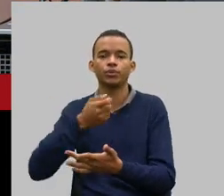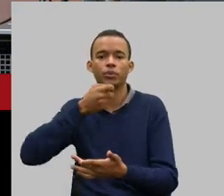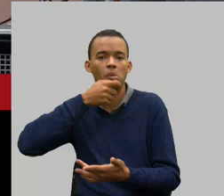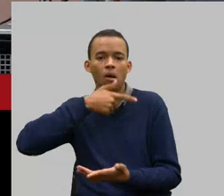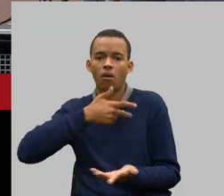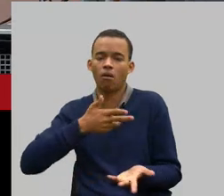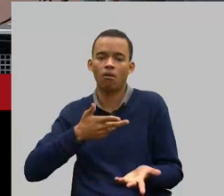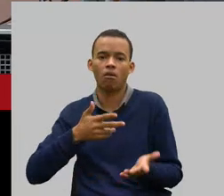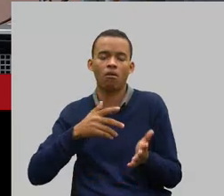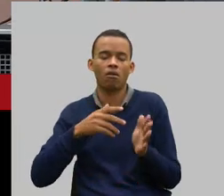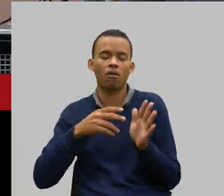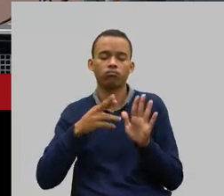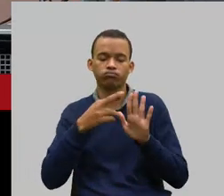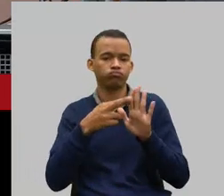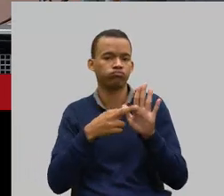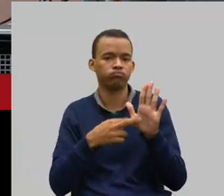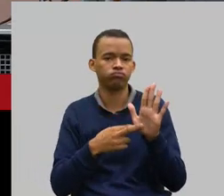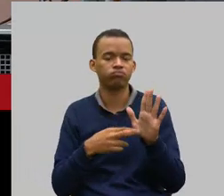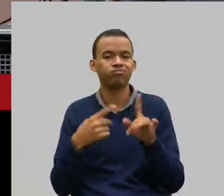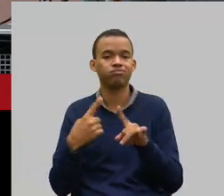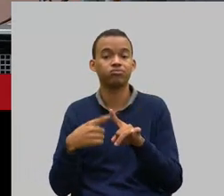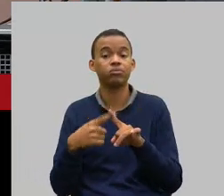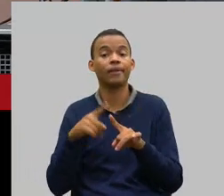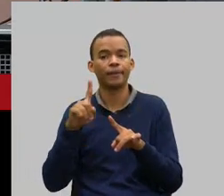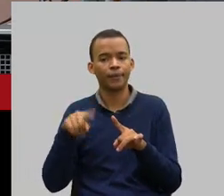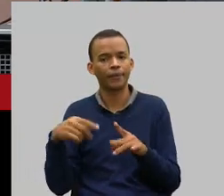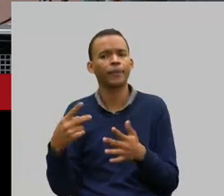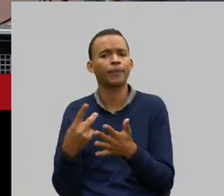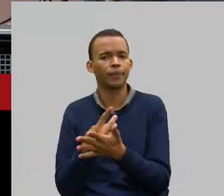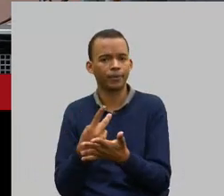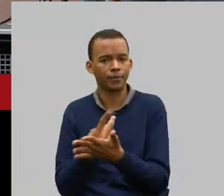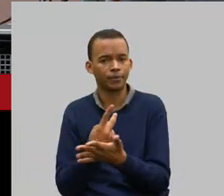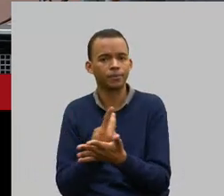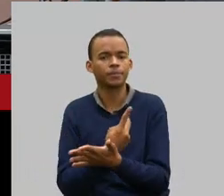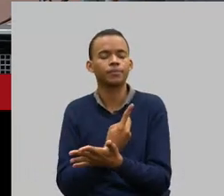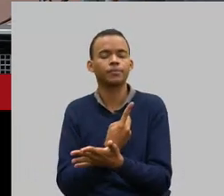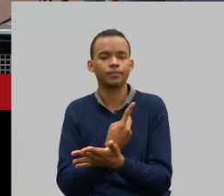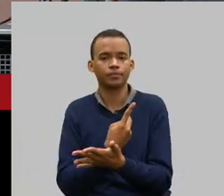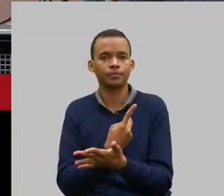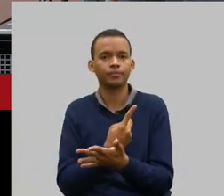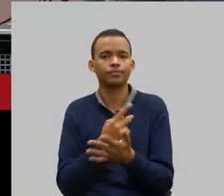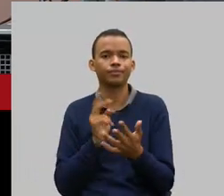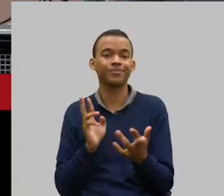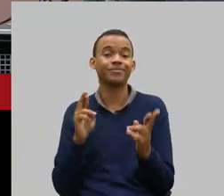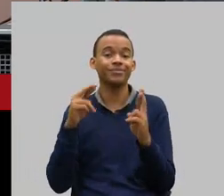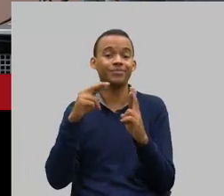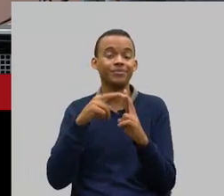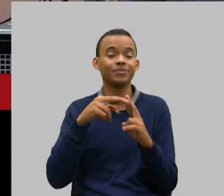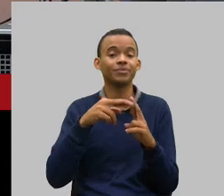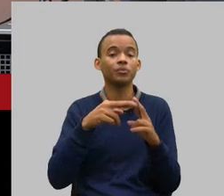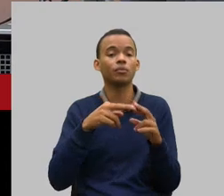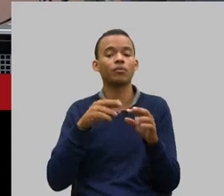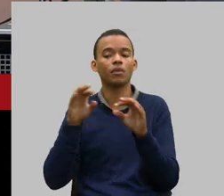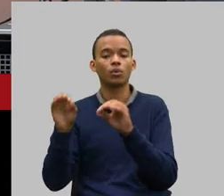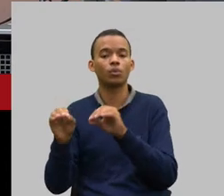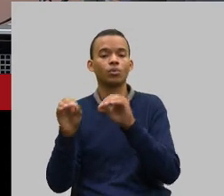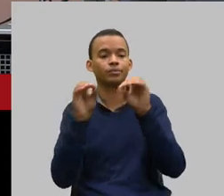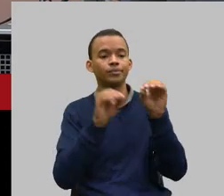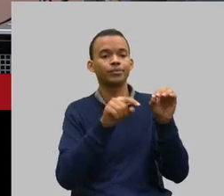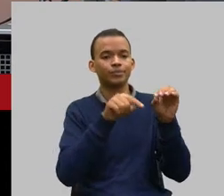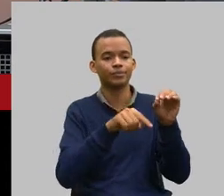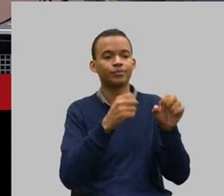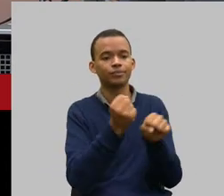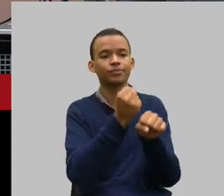né no no no no que a gente pode dizer de de equívoco eh em relação à instalação desse investimento lá em